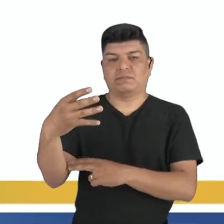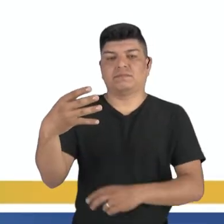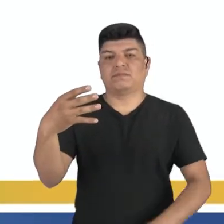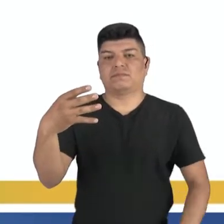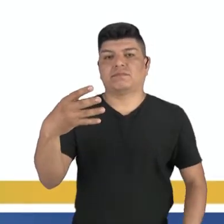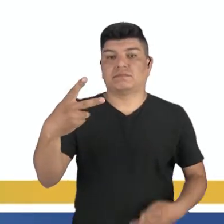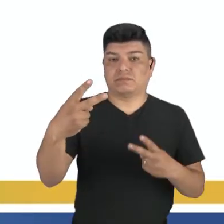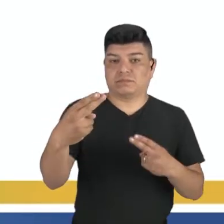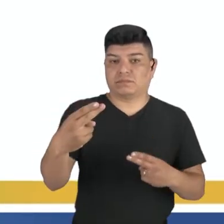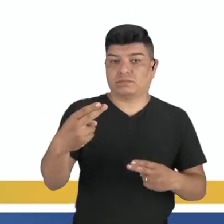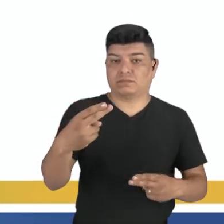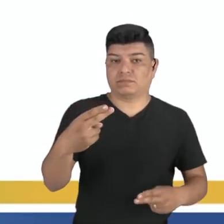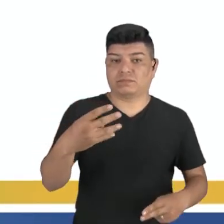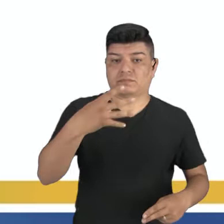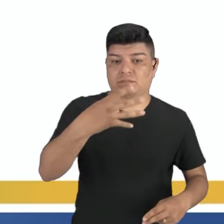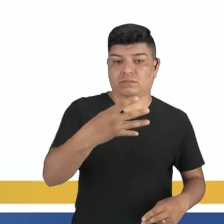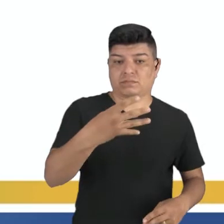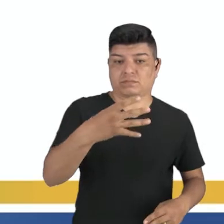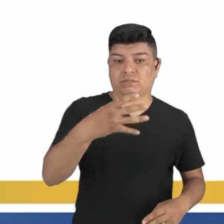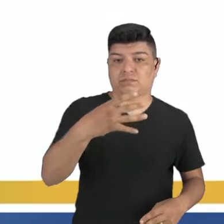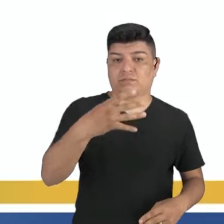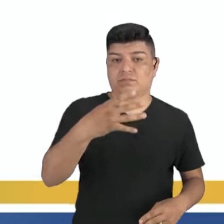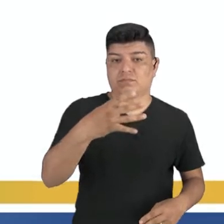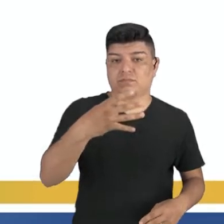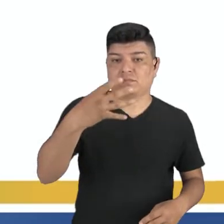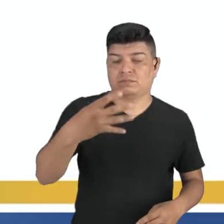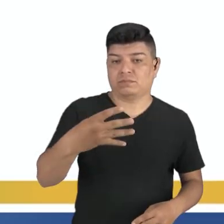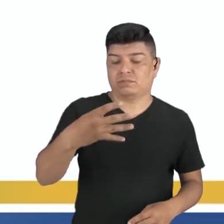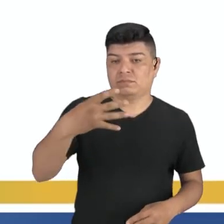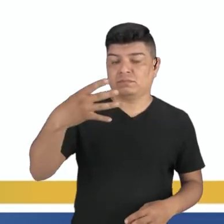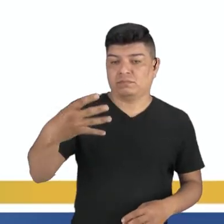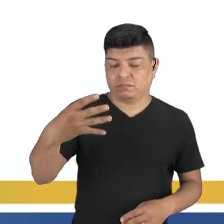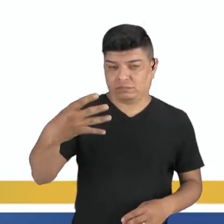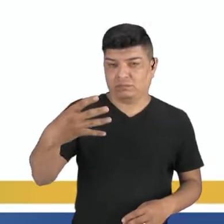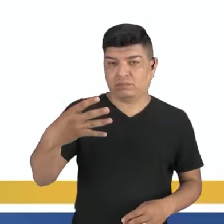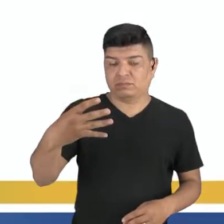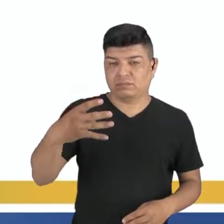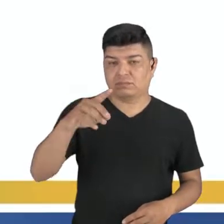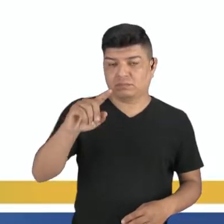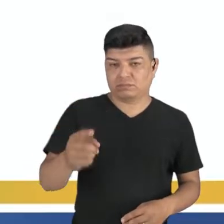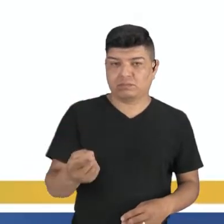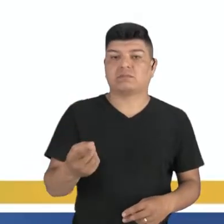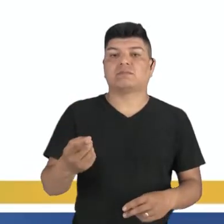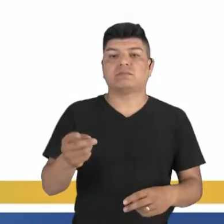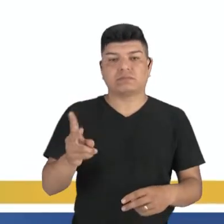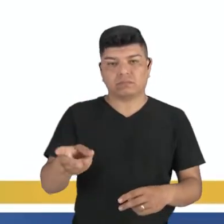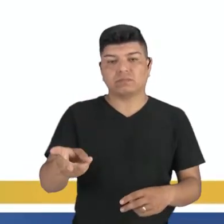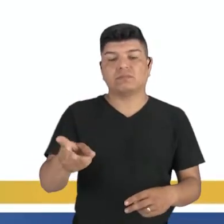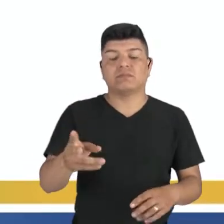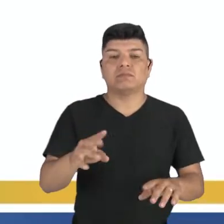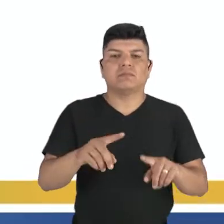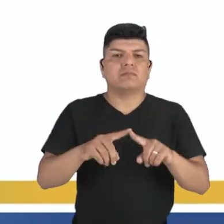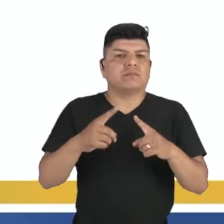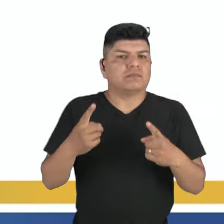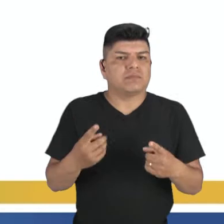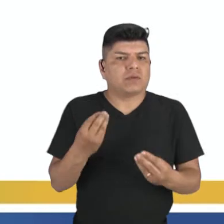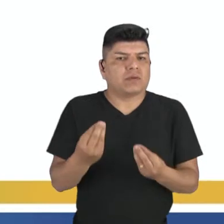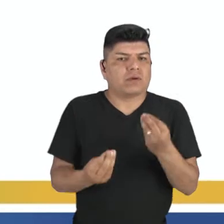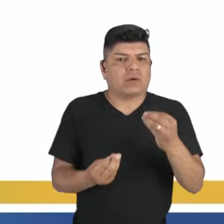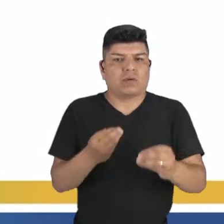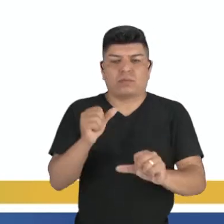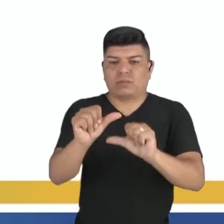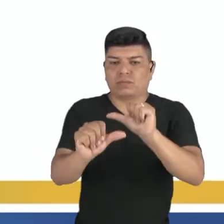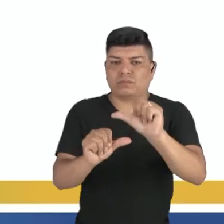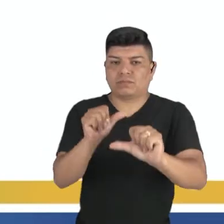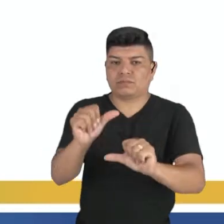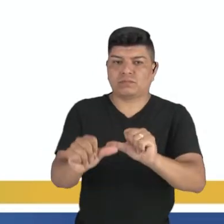0,444 é igual a 444 milésimos, né? E etc. Mas como